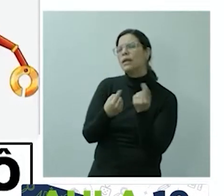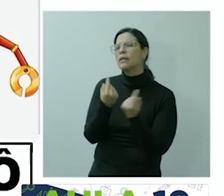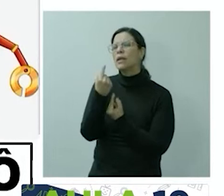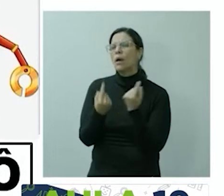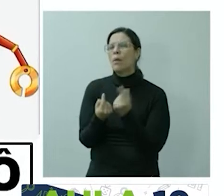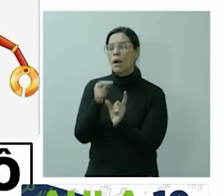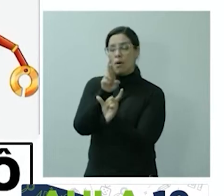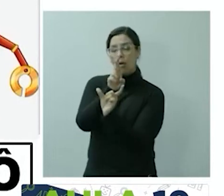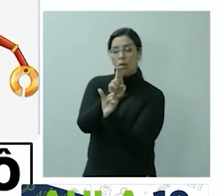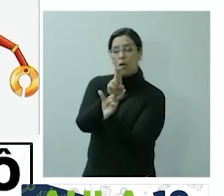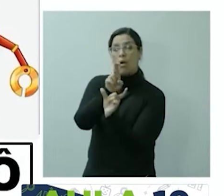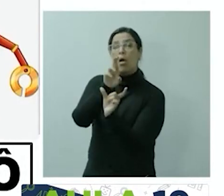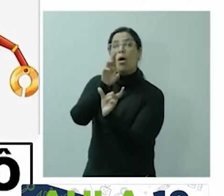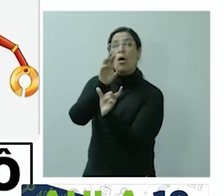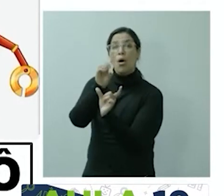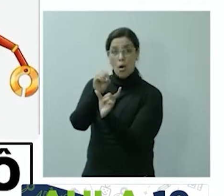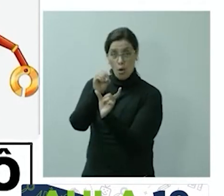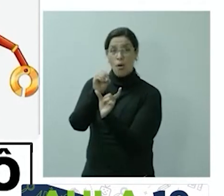inicial do robô?